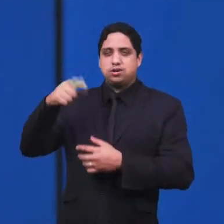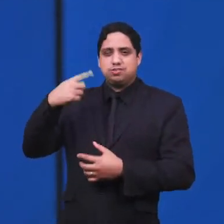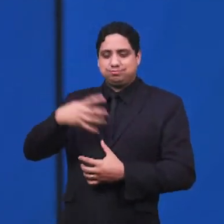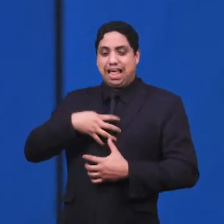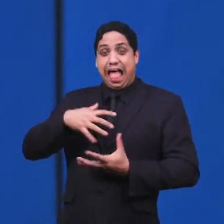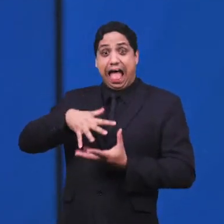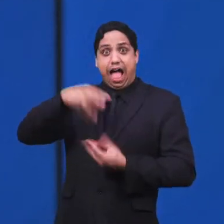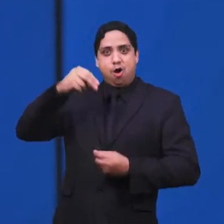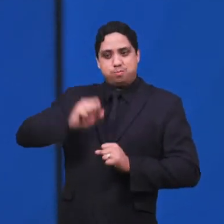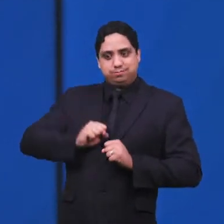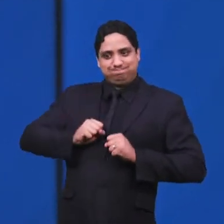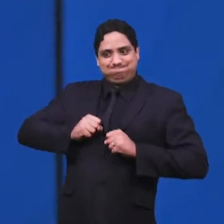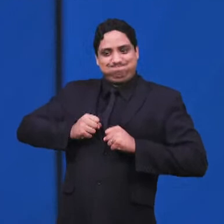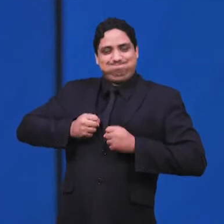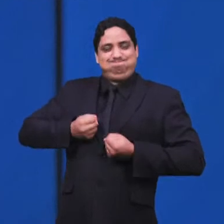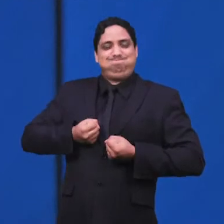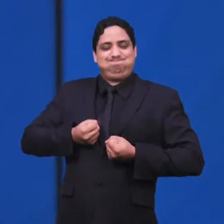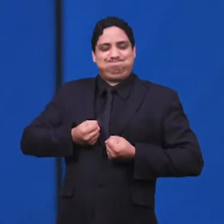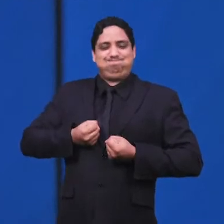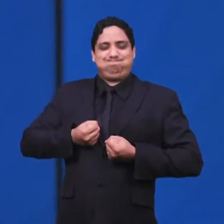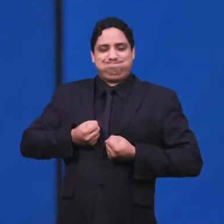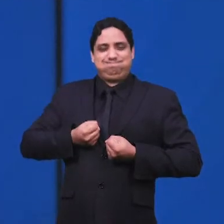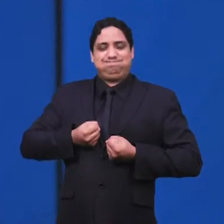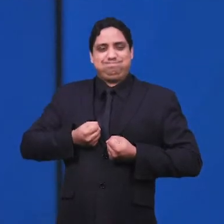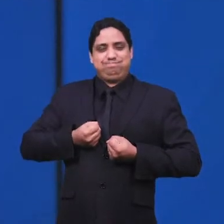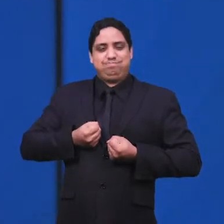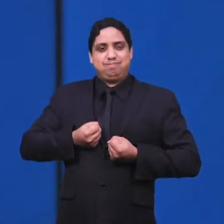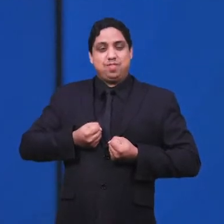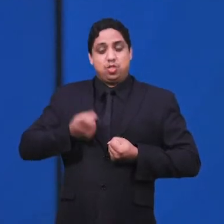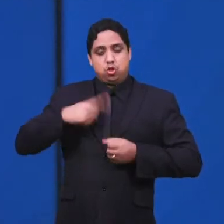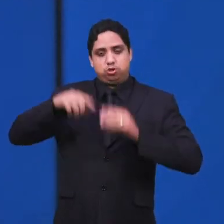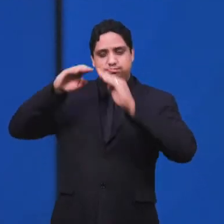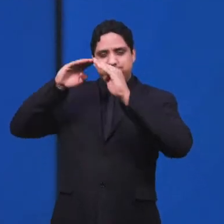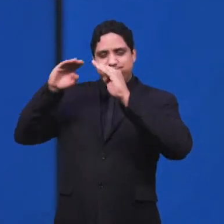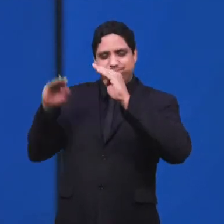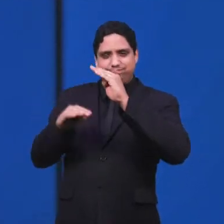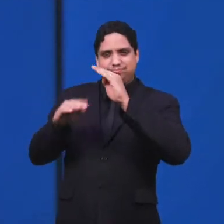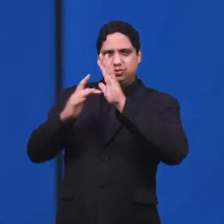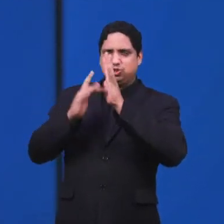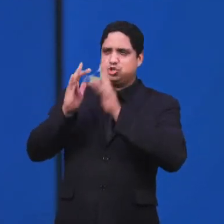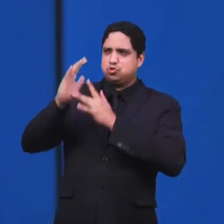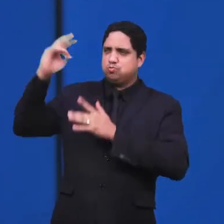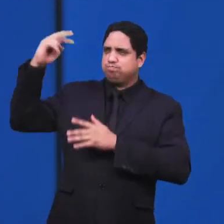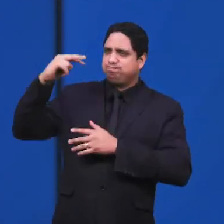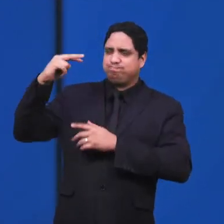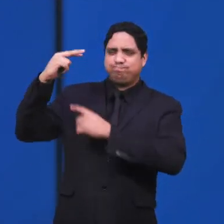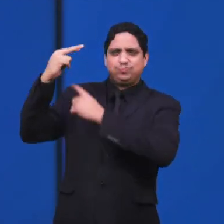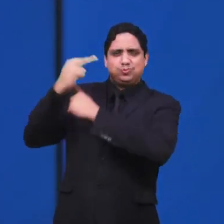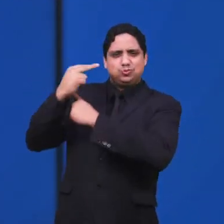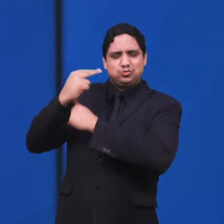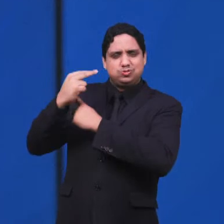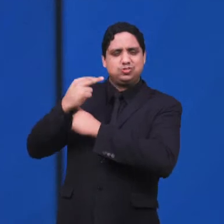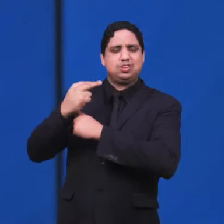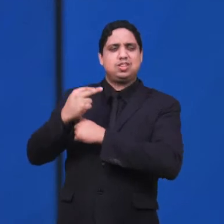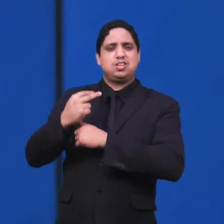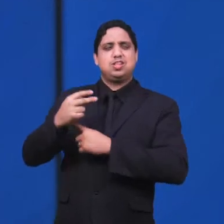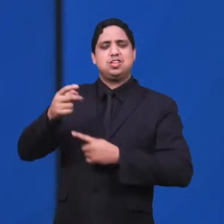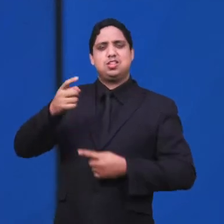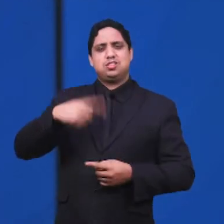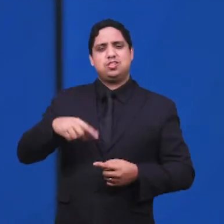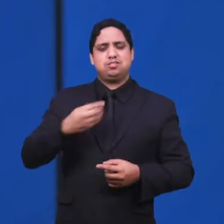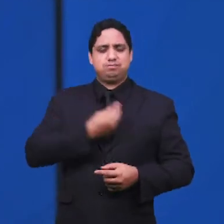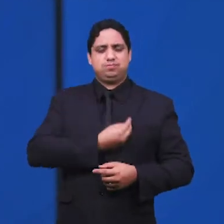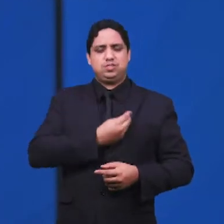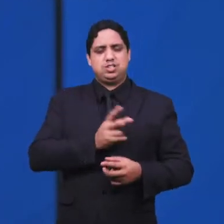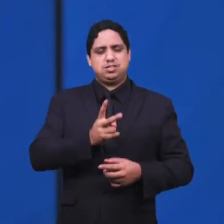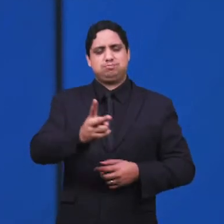traz vida. Estarmos debaixo do olhar do Senhor é estarmos adquirindo vida.